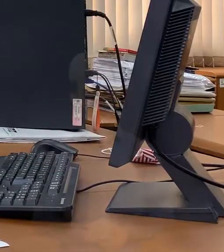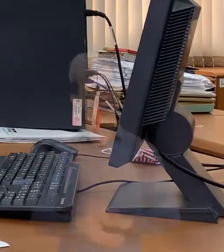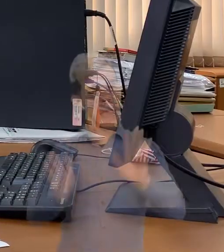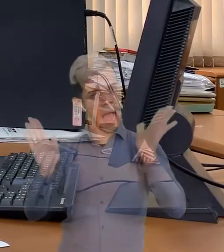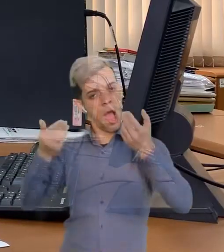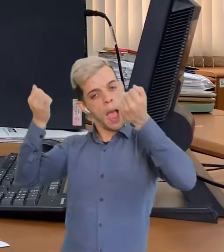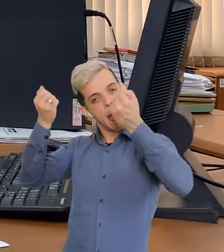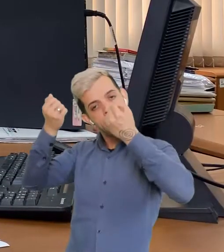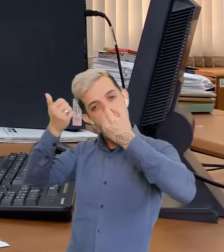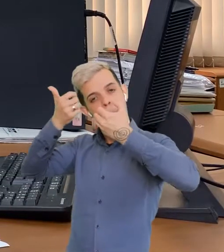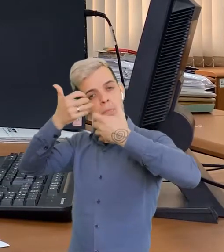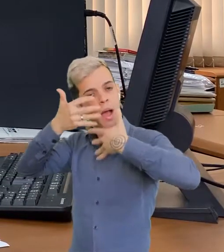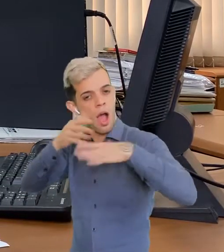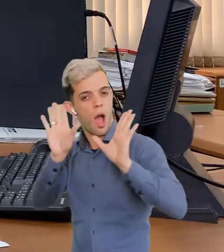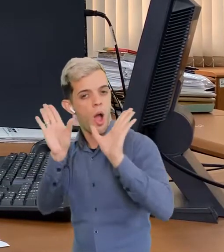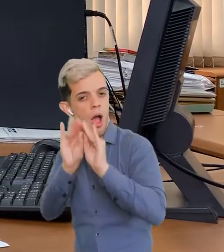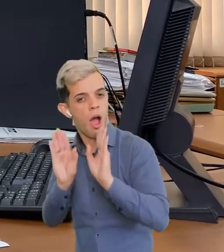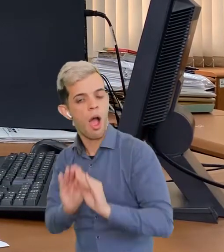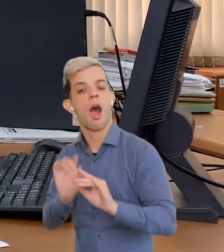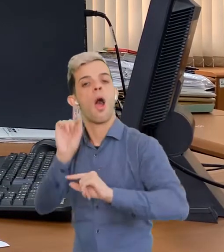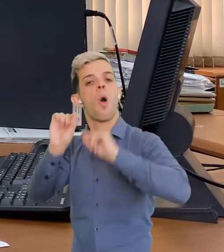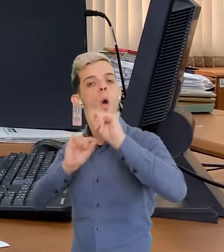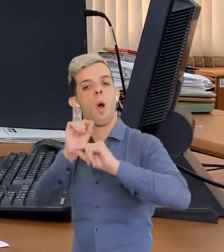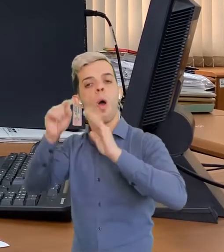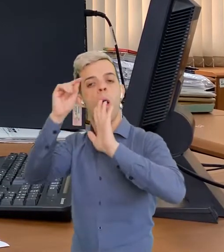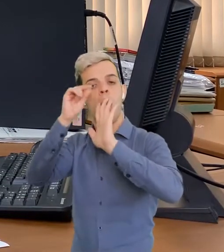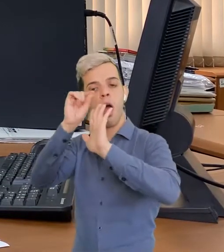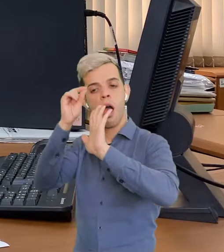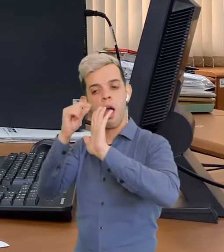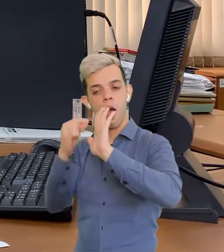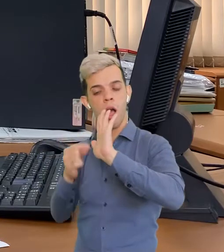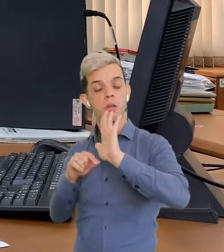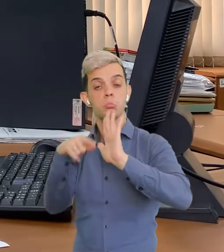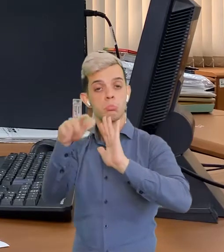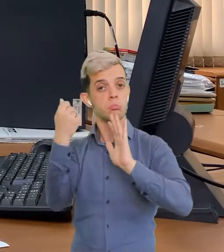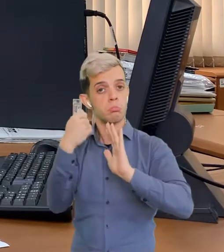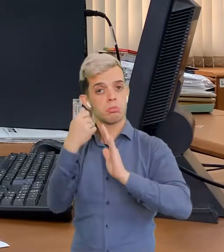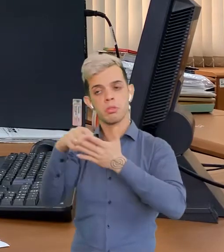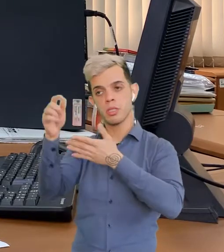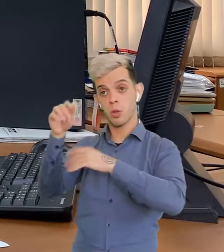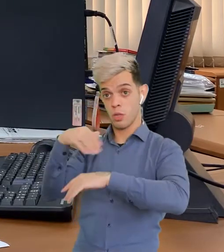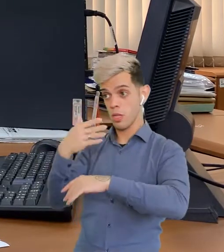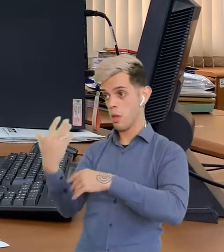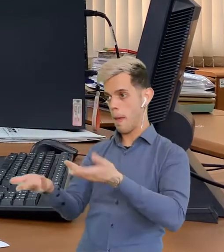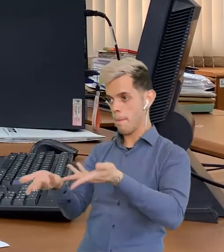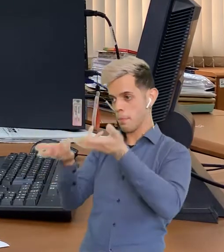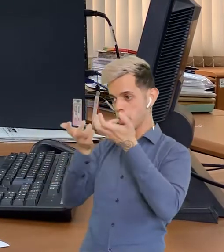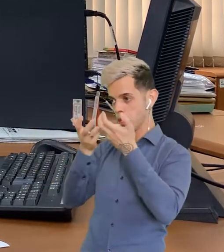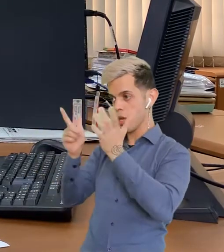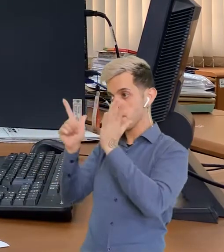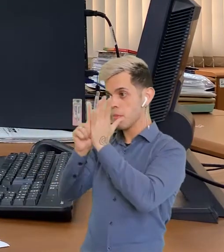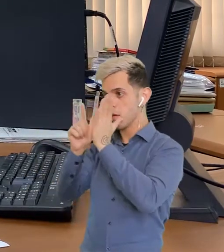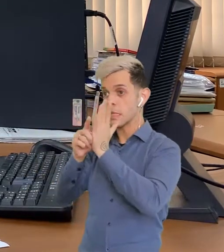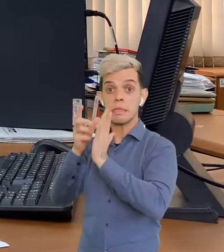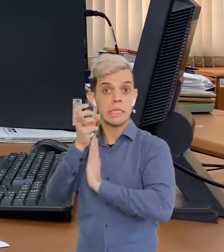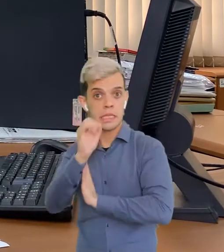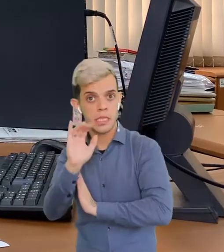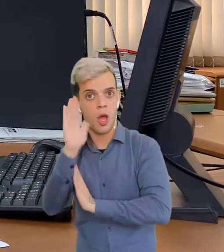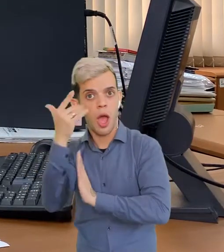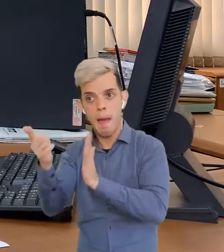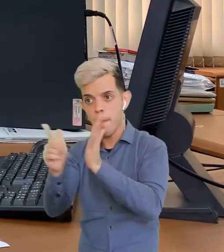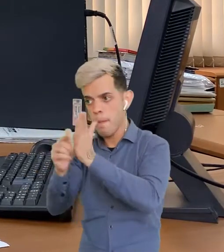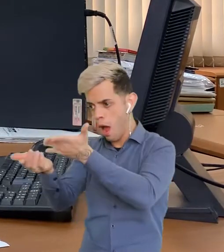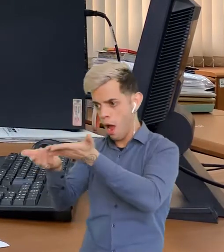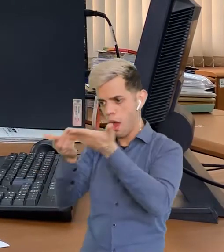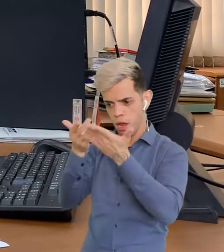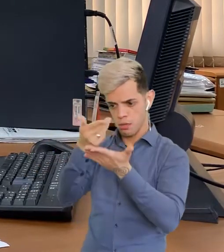Eu vou explicar rapidamente quais são os campos do auto de infração para quando vocês receberem, se vocês receberem um,